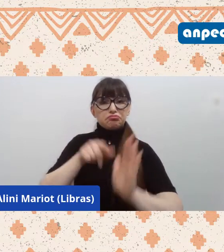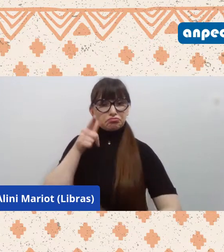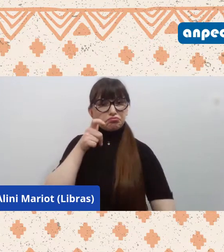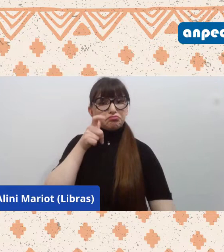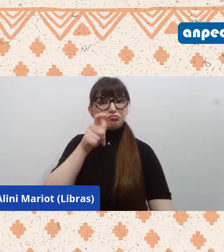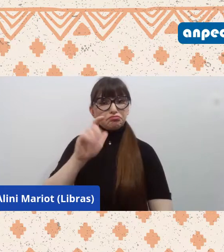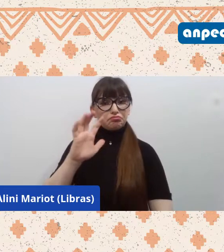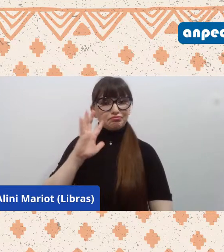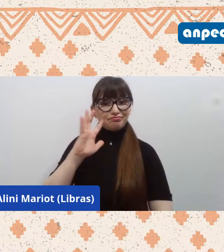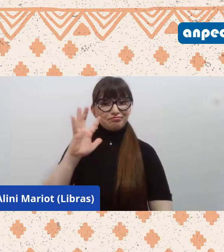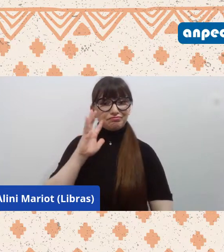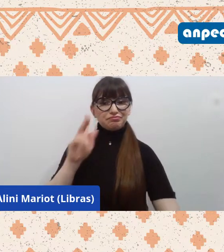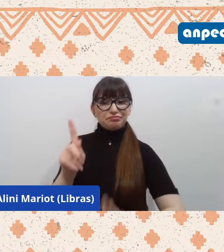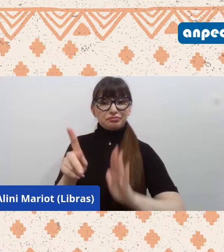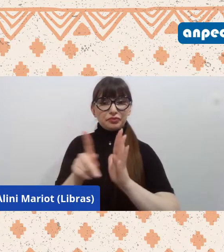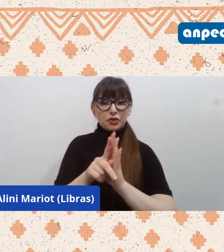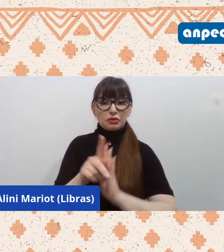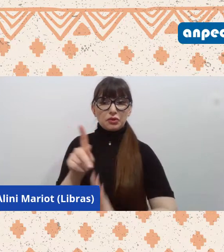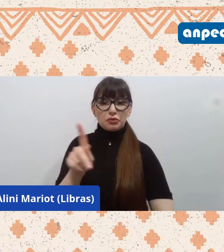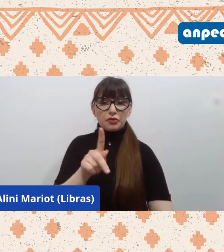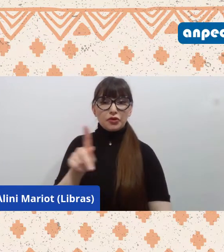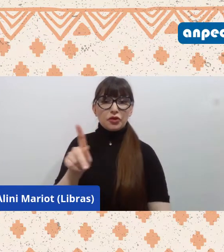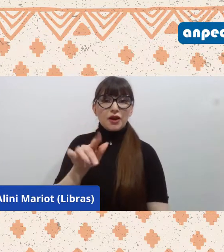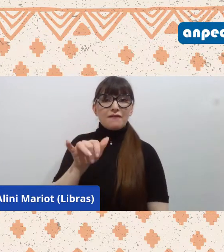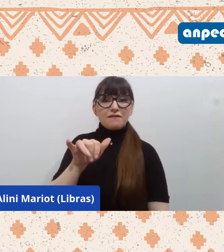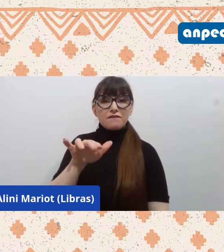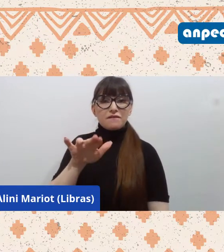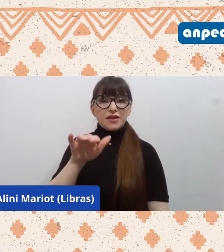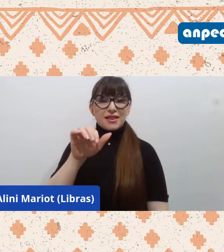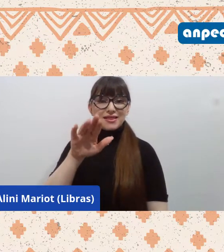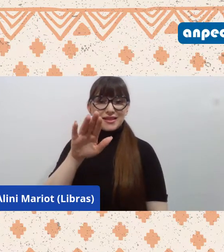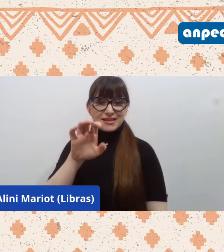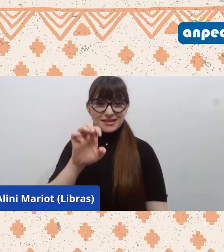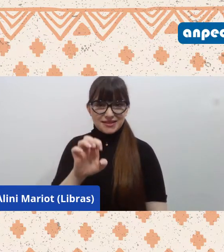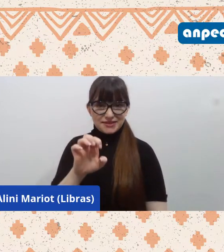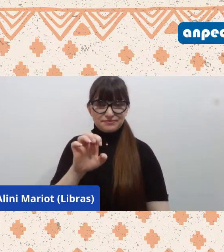professora Felice, e acho que a gente vai poder